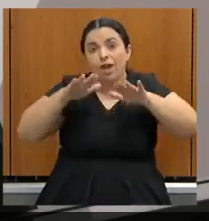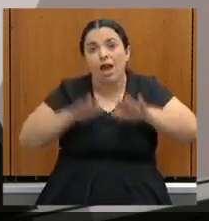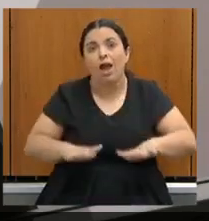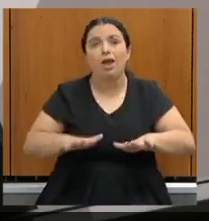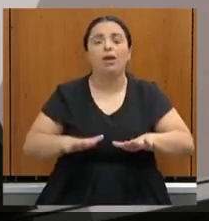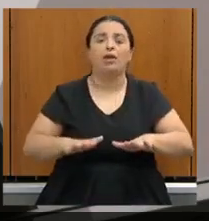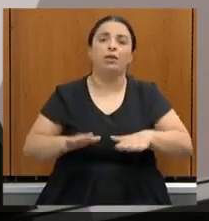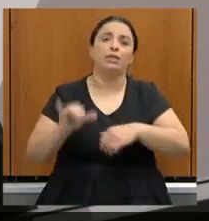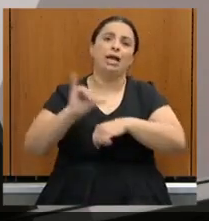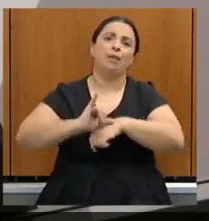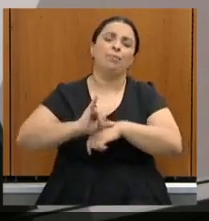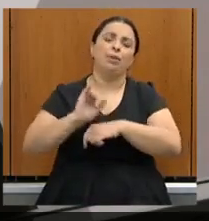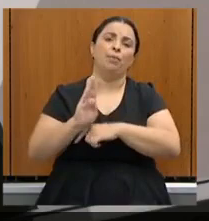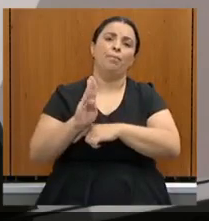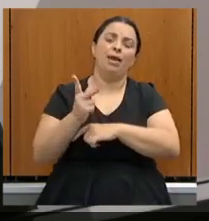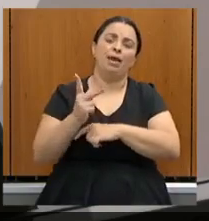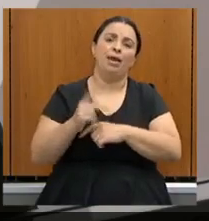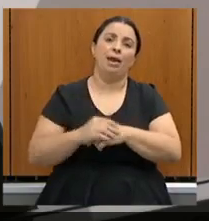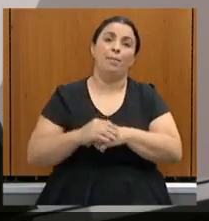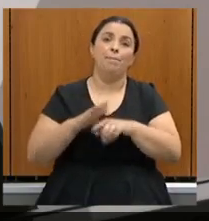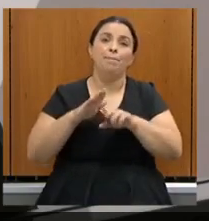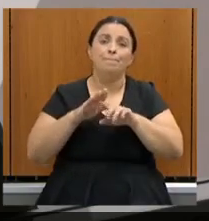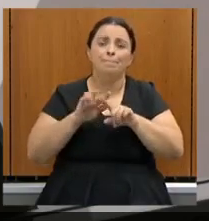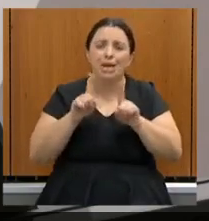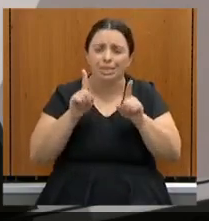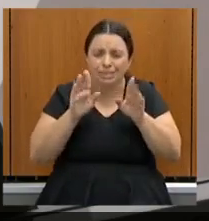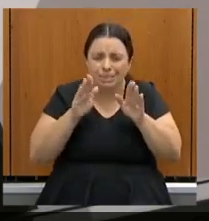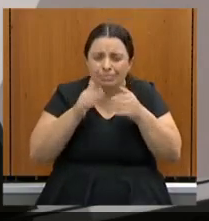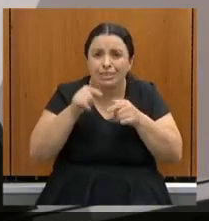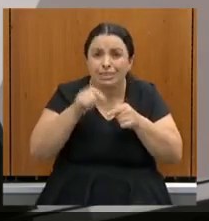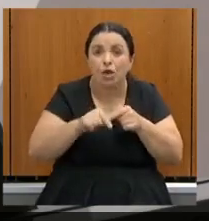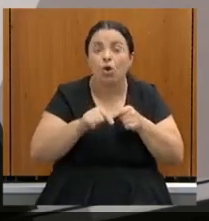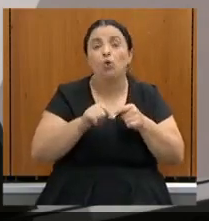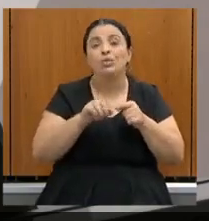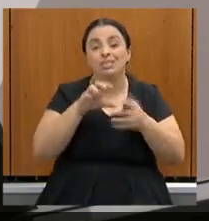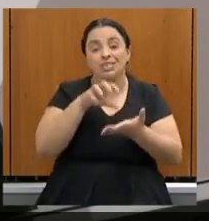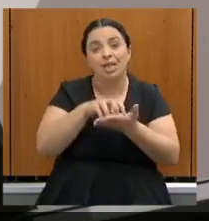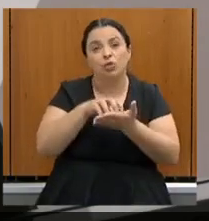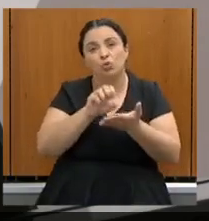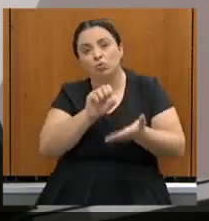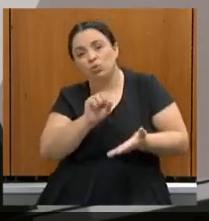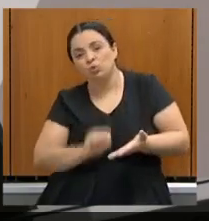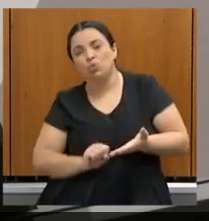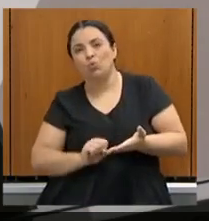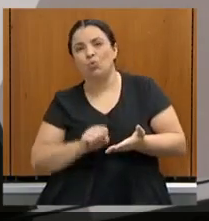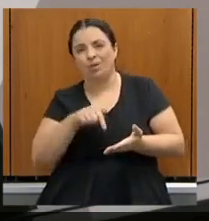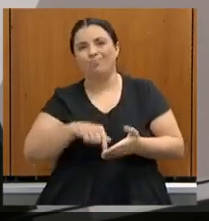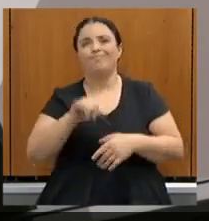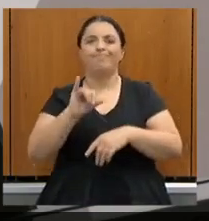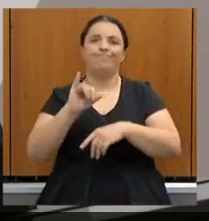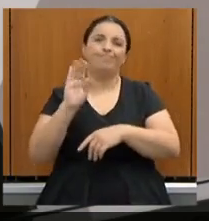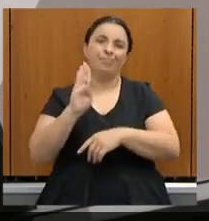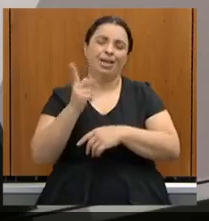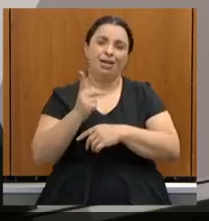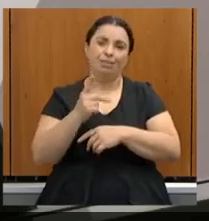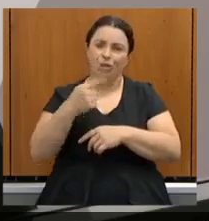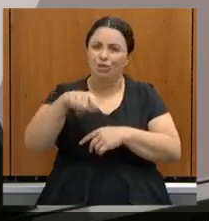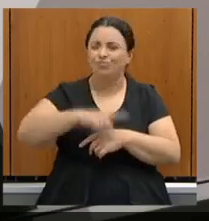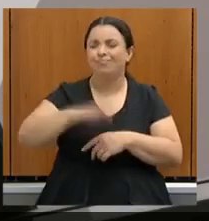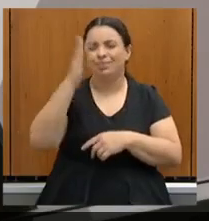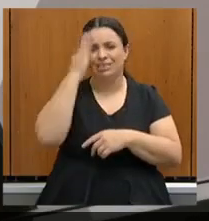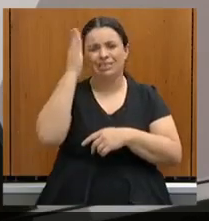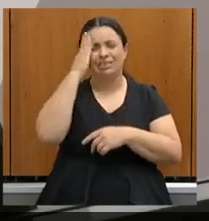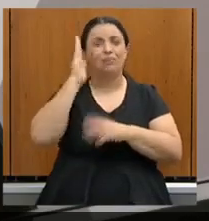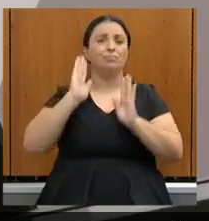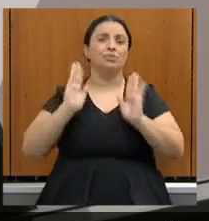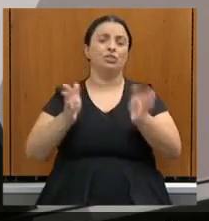de forma mais específica na regional centro-sul de Belo Horizonte, todos nós sabemos disso aqui, então quando a gente propõe,